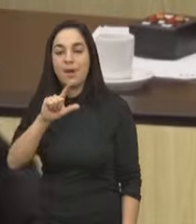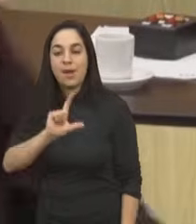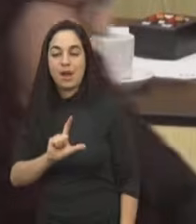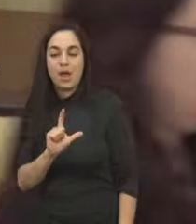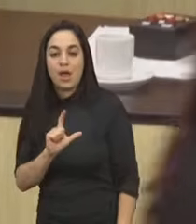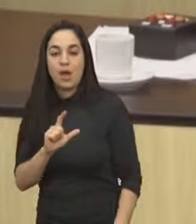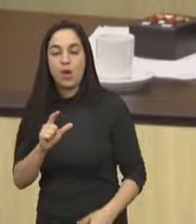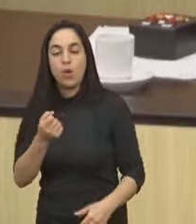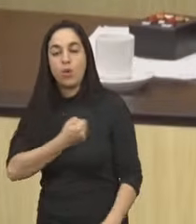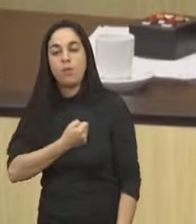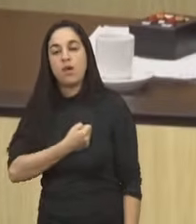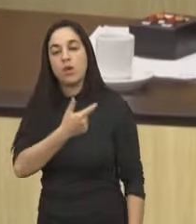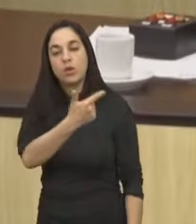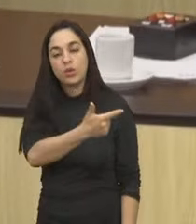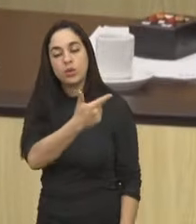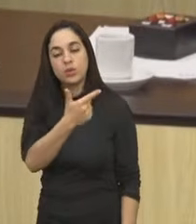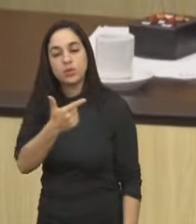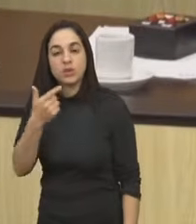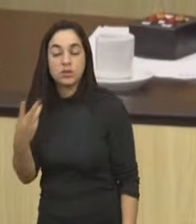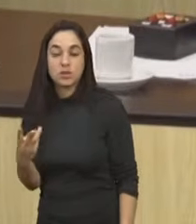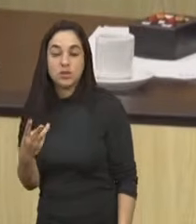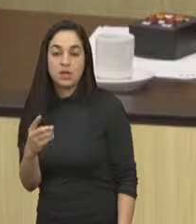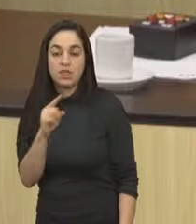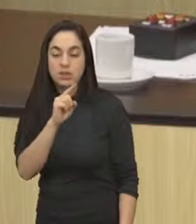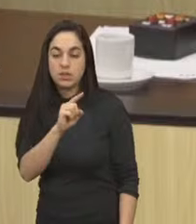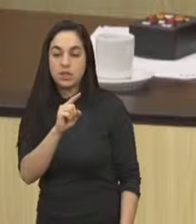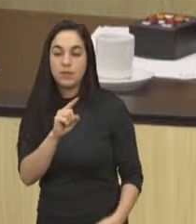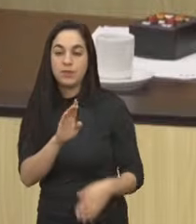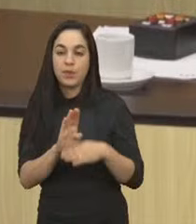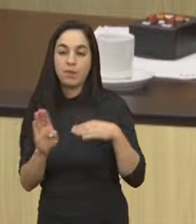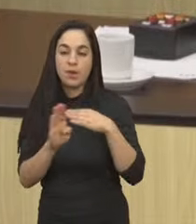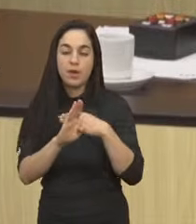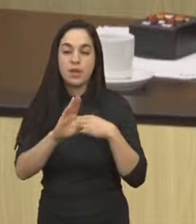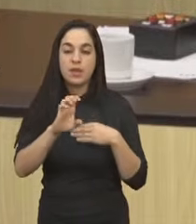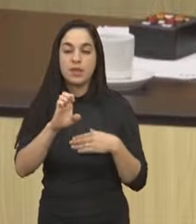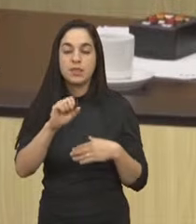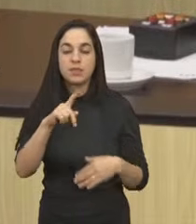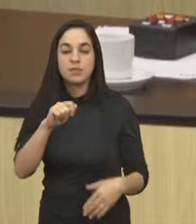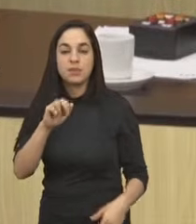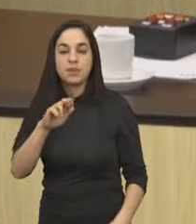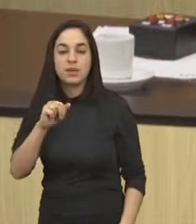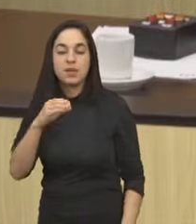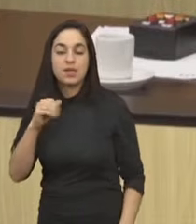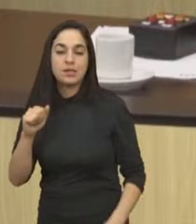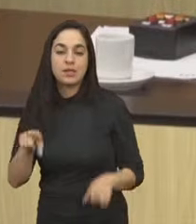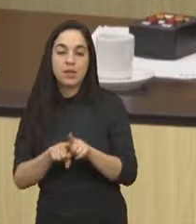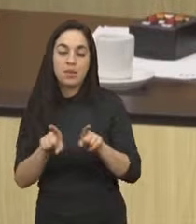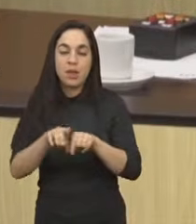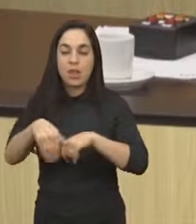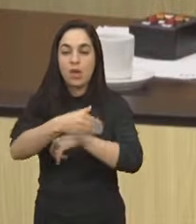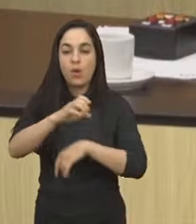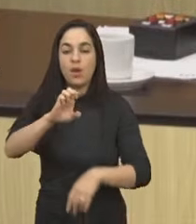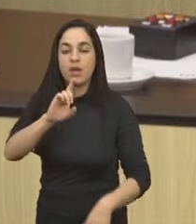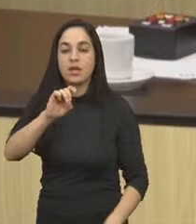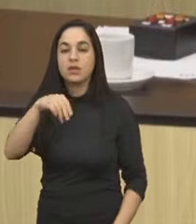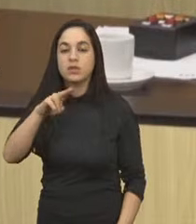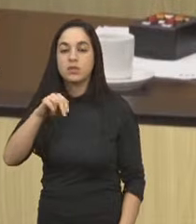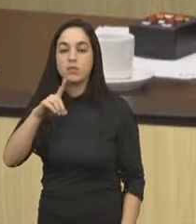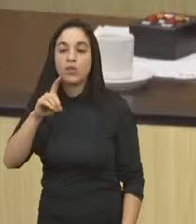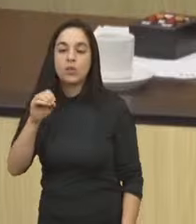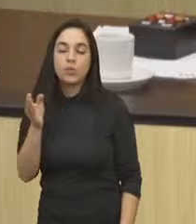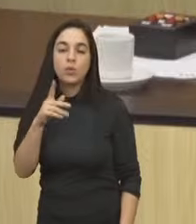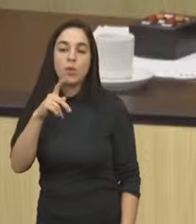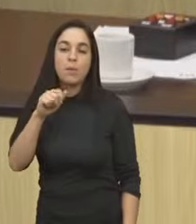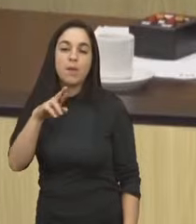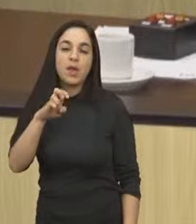Jardim Esperança, e o serviço realizado na rua Edmundo Pereira, número 31, Jardim São Luís. A demanda